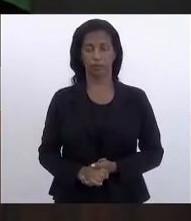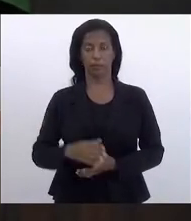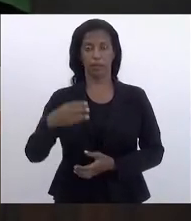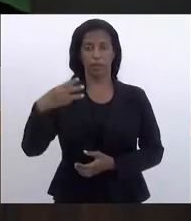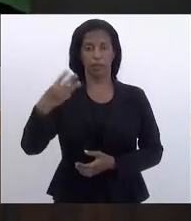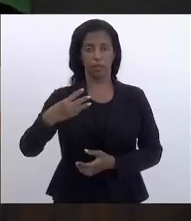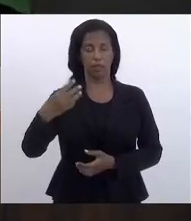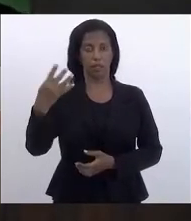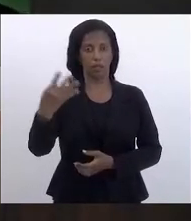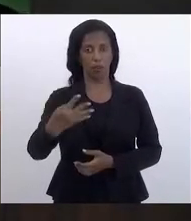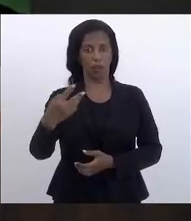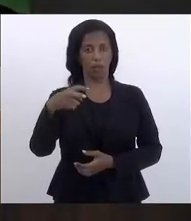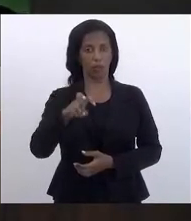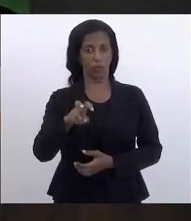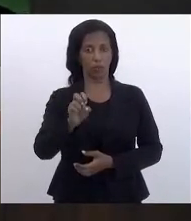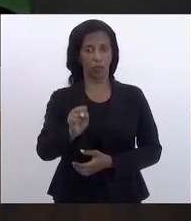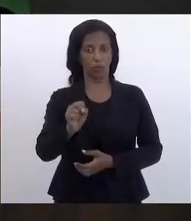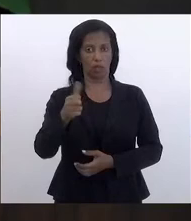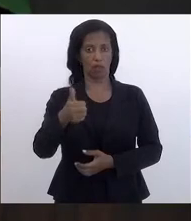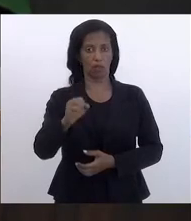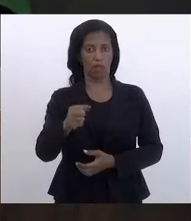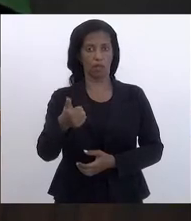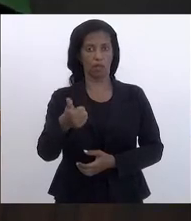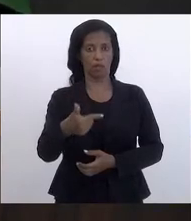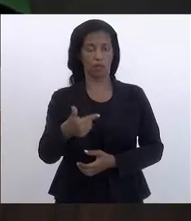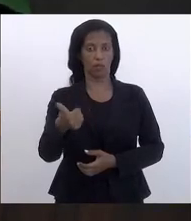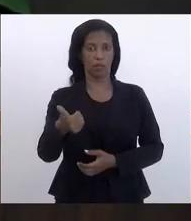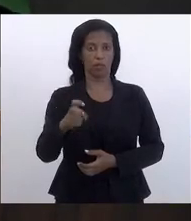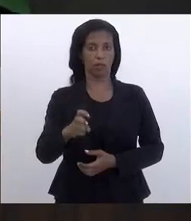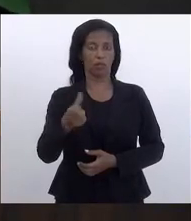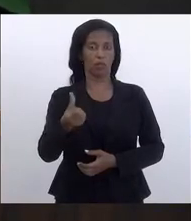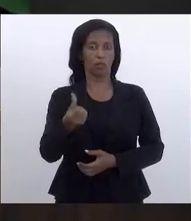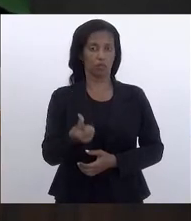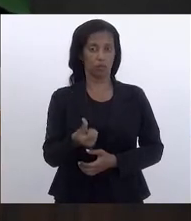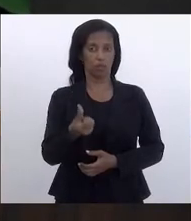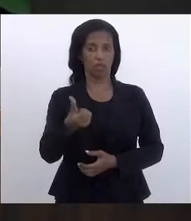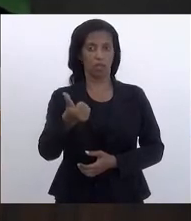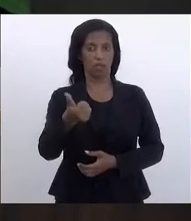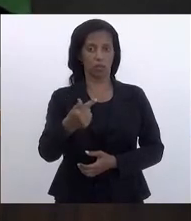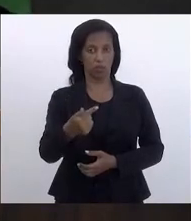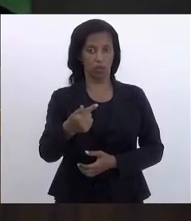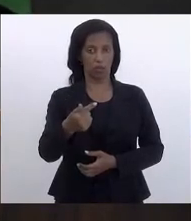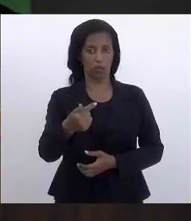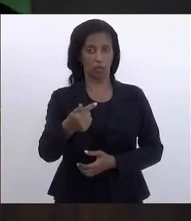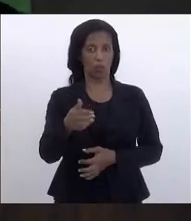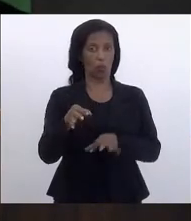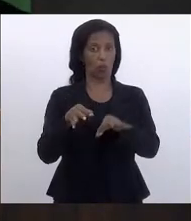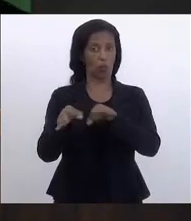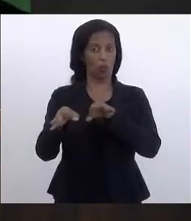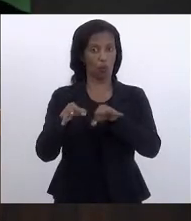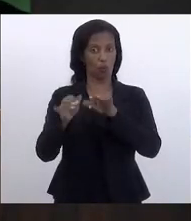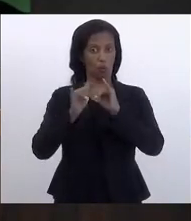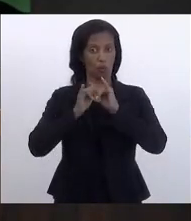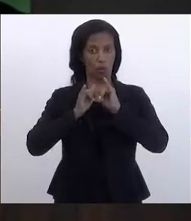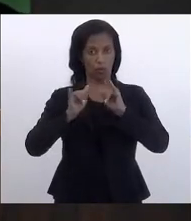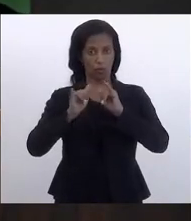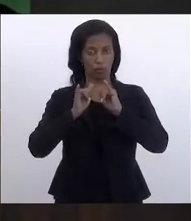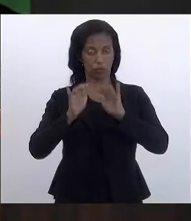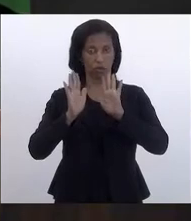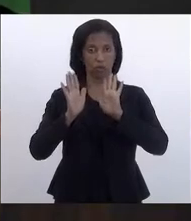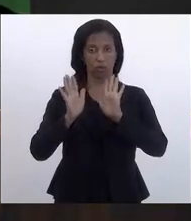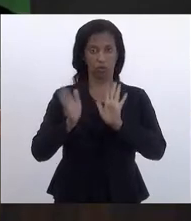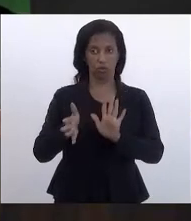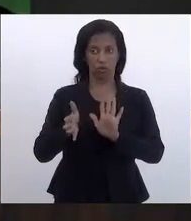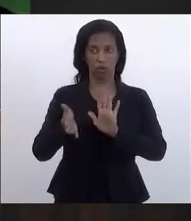da pauta quarta pauta quinta oitavo décimo décimo segundo décimo terceiro décimo quinto décimo sétimo conforme o anunciado já